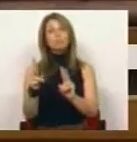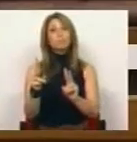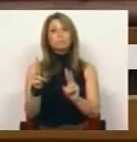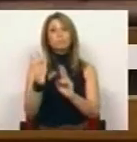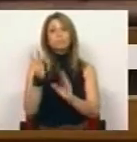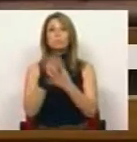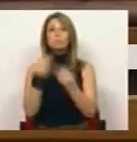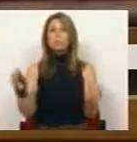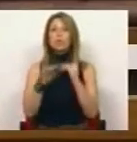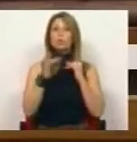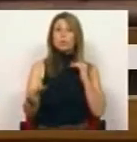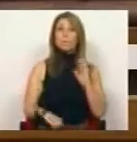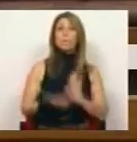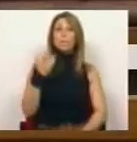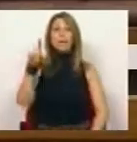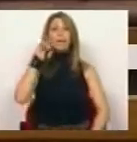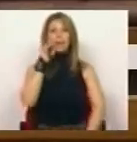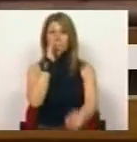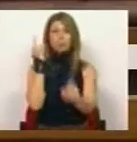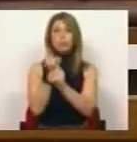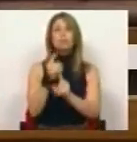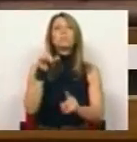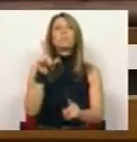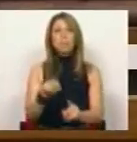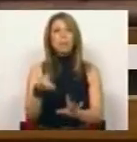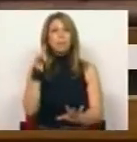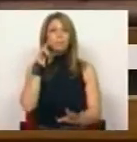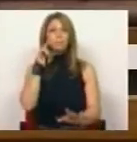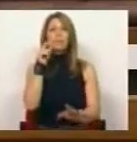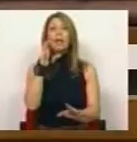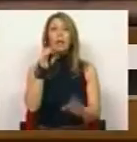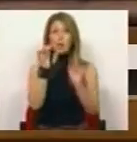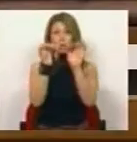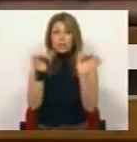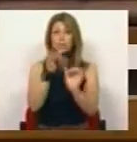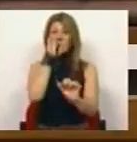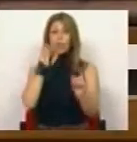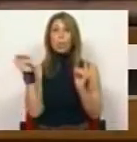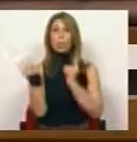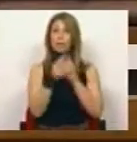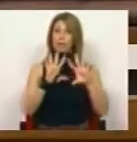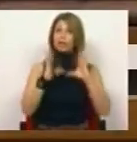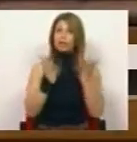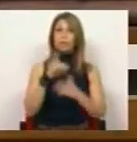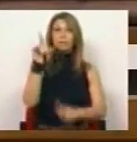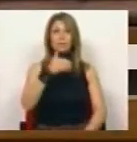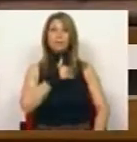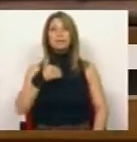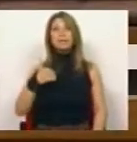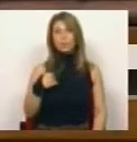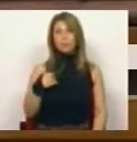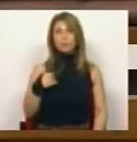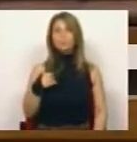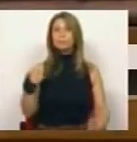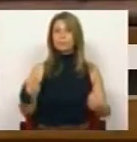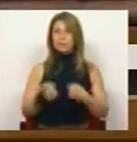e, consequentemente, na garantia de maior preservação dos ecossistemas, do ambiente em geral e da saúde. O desafio